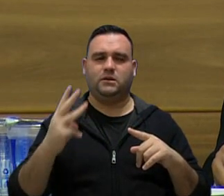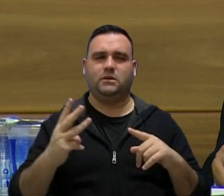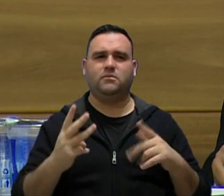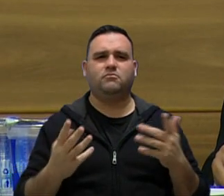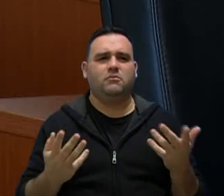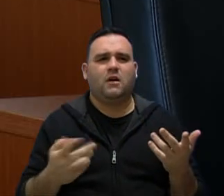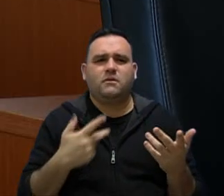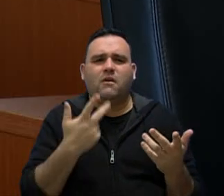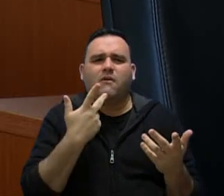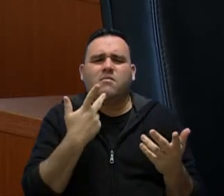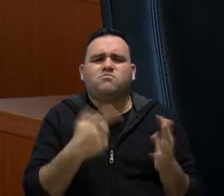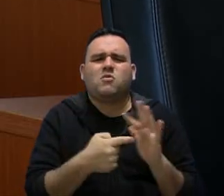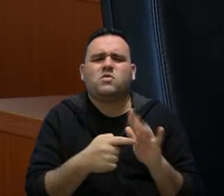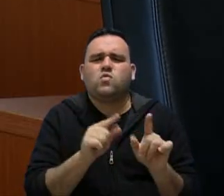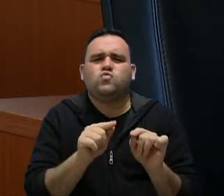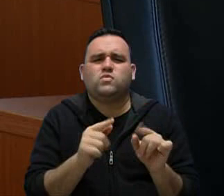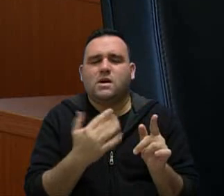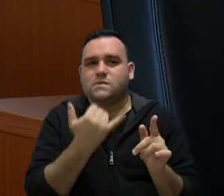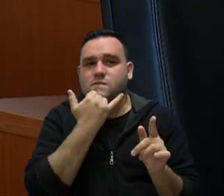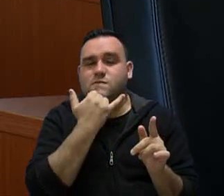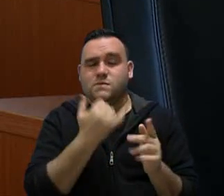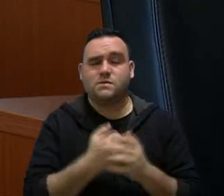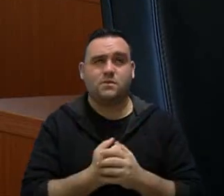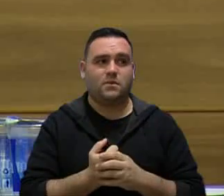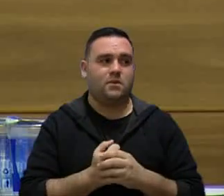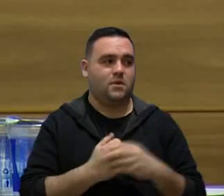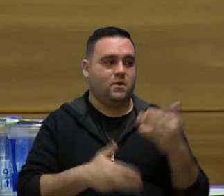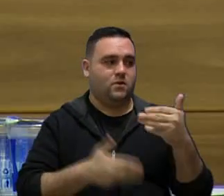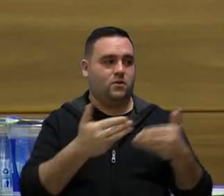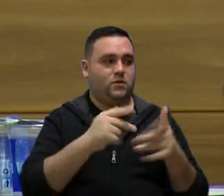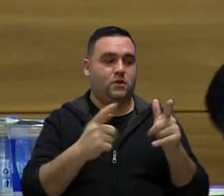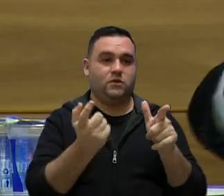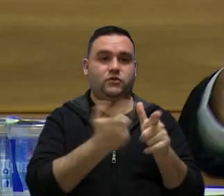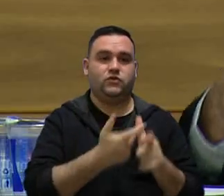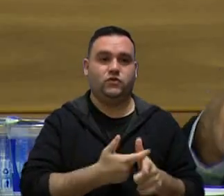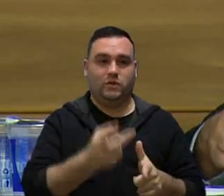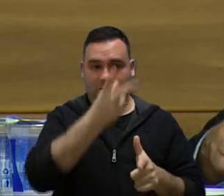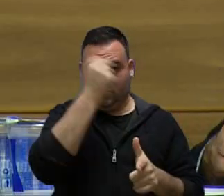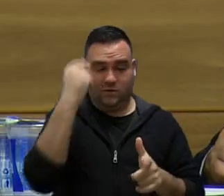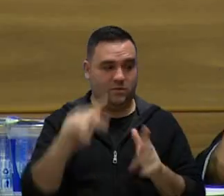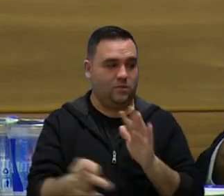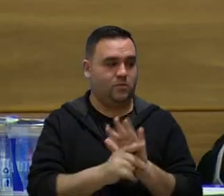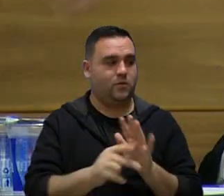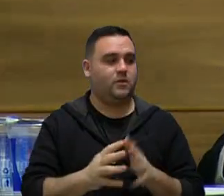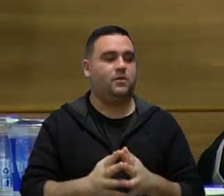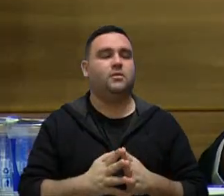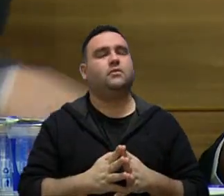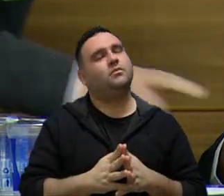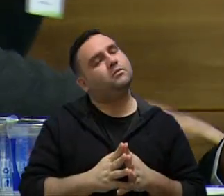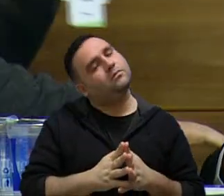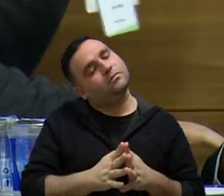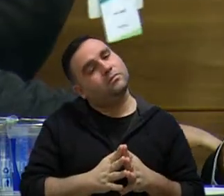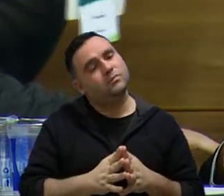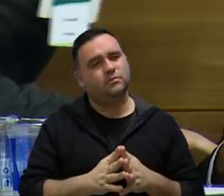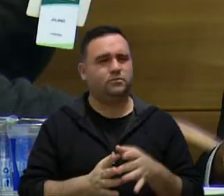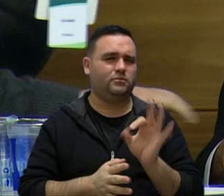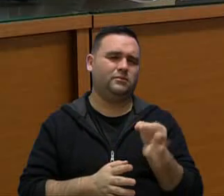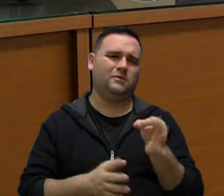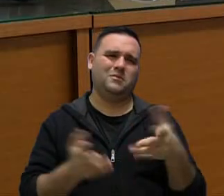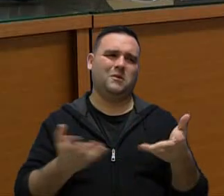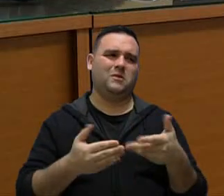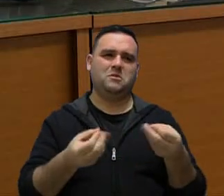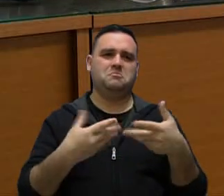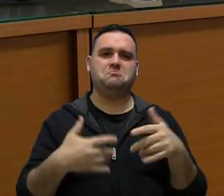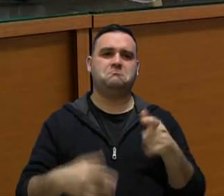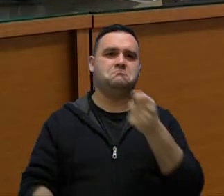mas o que que o senhor está apresentando agora aqui o quadro das dívidas da prefeitura se eu sair eu